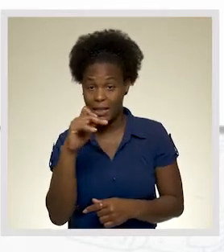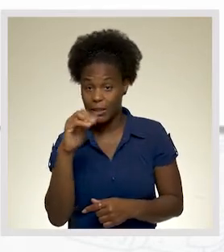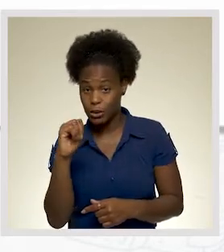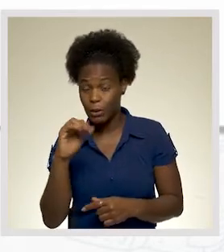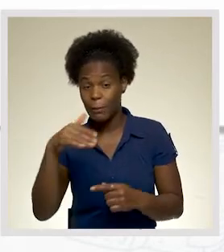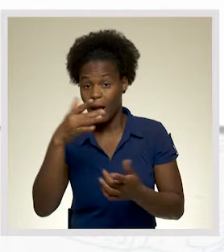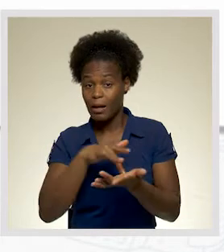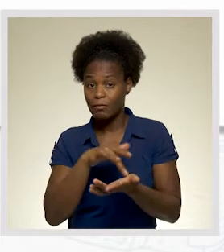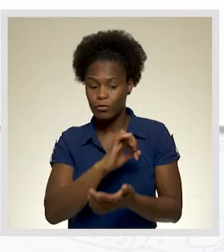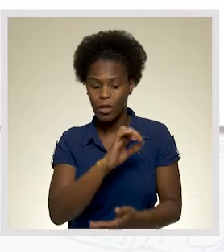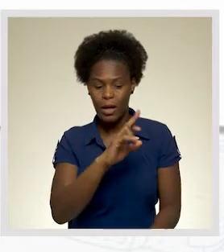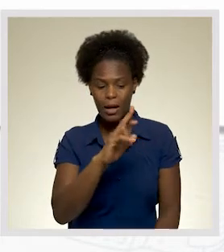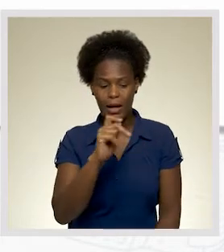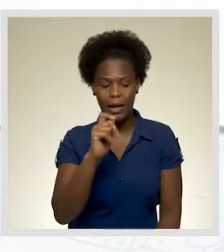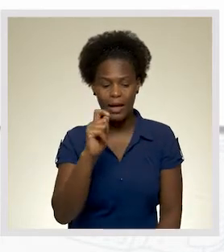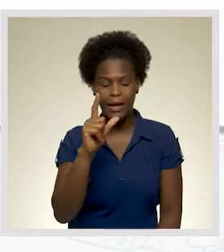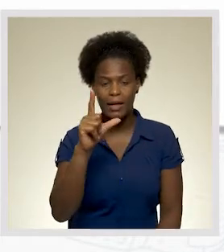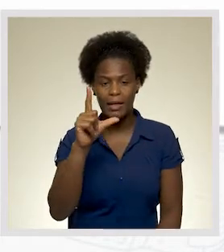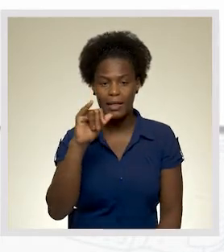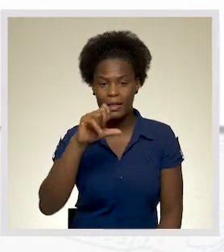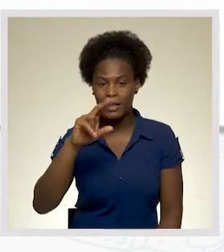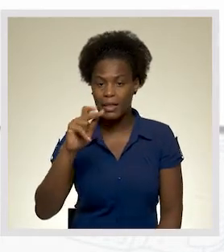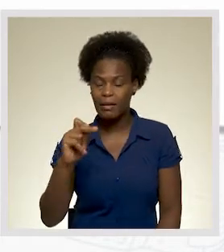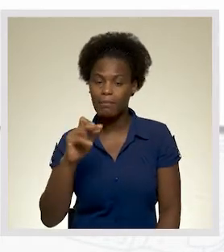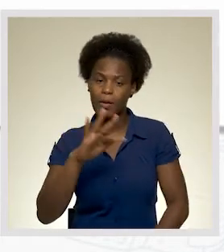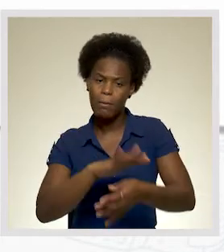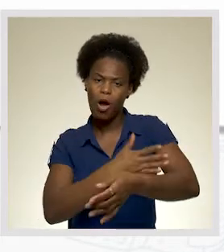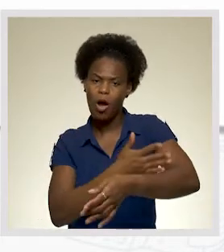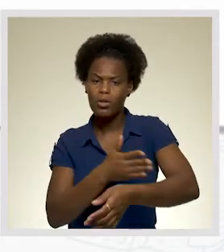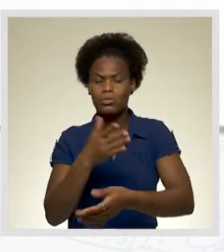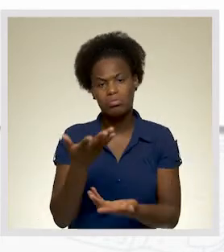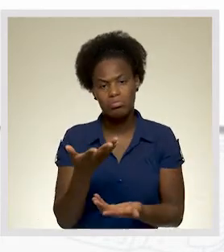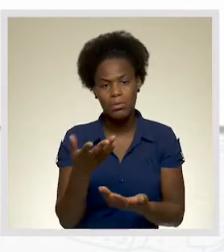Relíquia, Prosas Bárbaras, Contos,